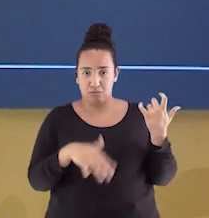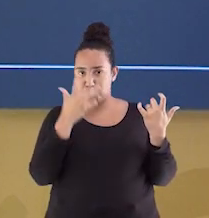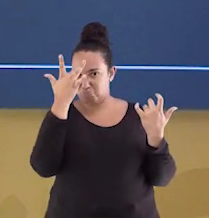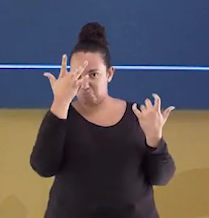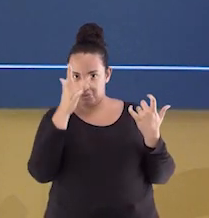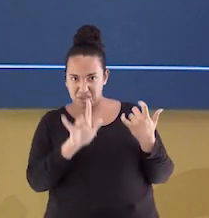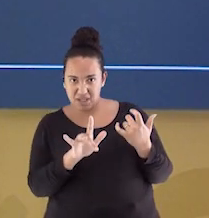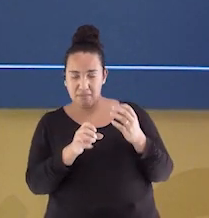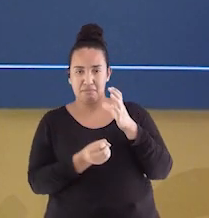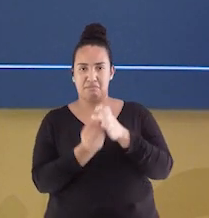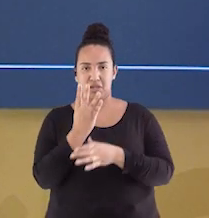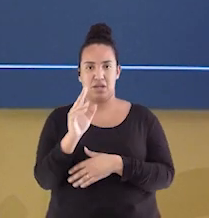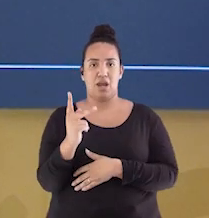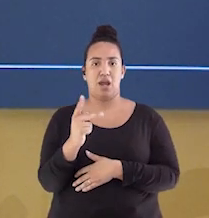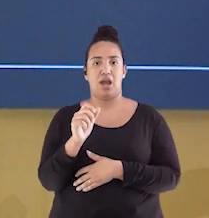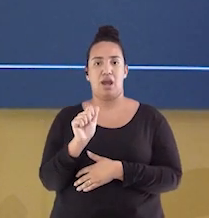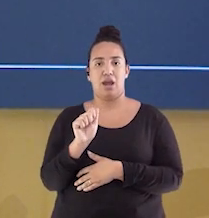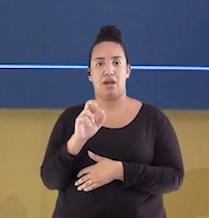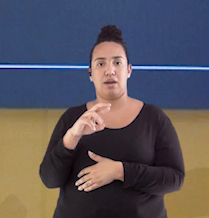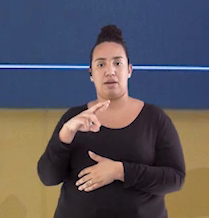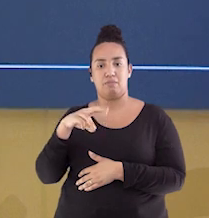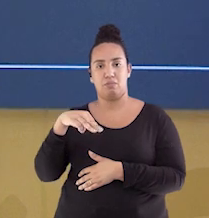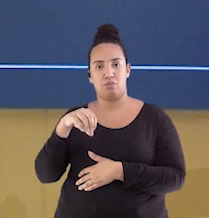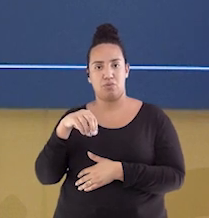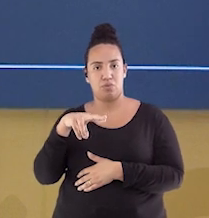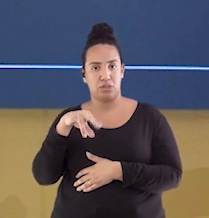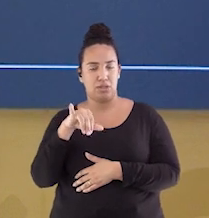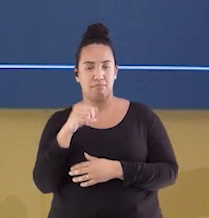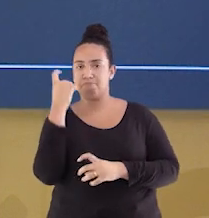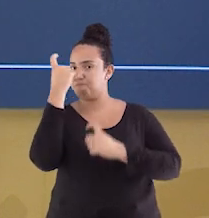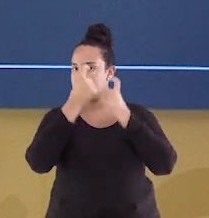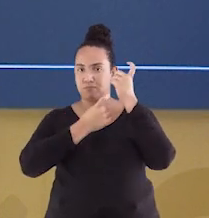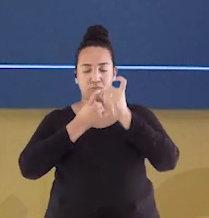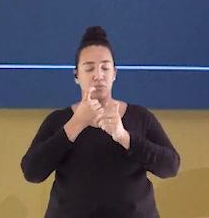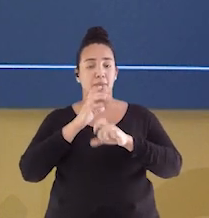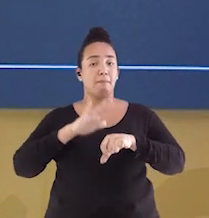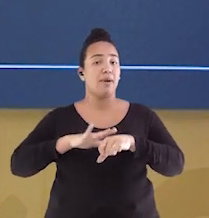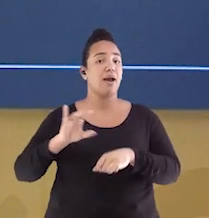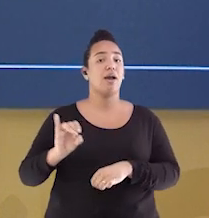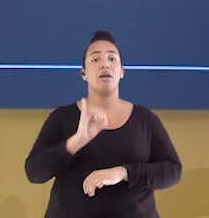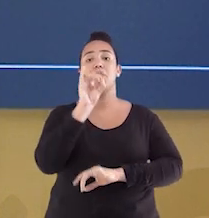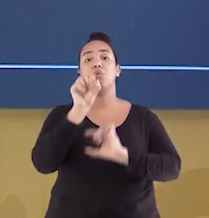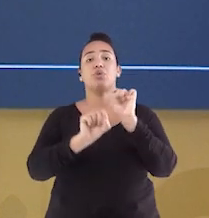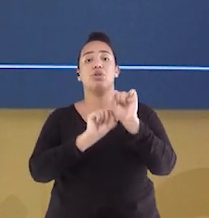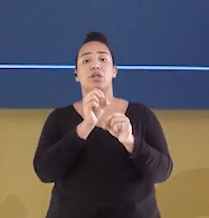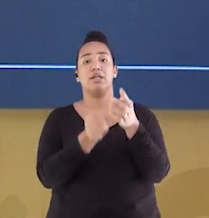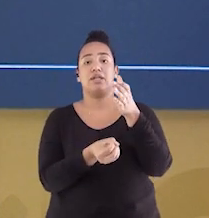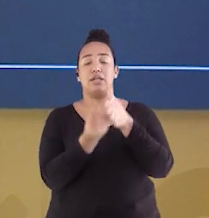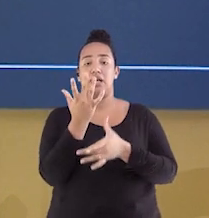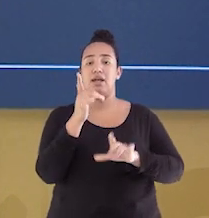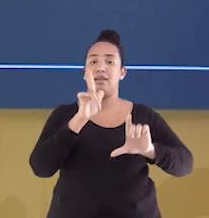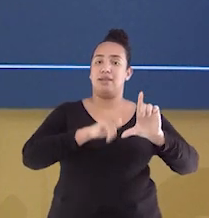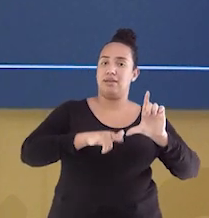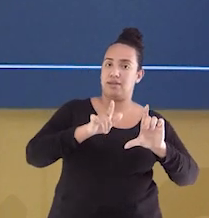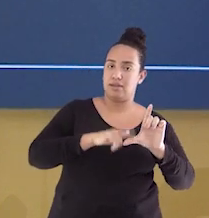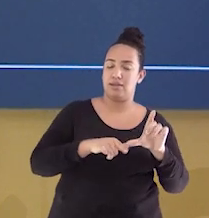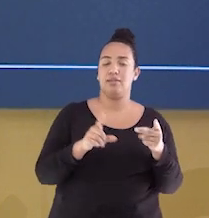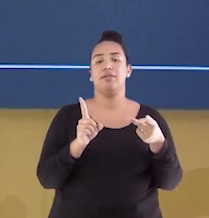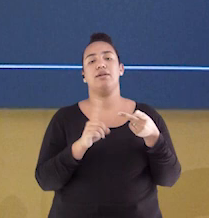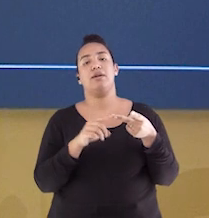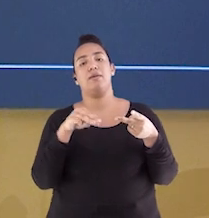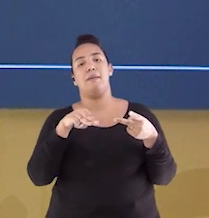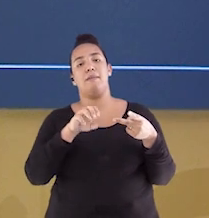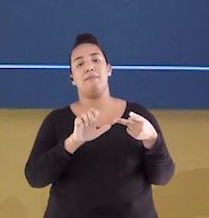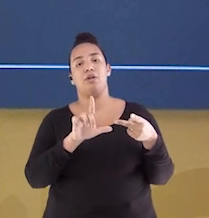preocupe. O mais importante é criar a letra, a melodia e alguma de um jeito que vocês